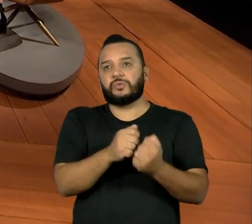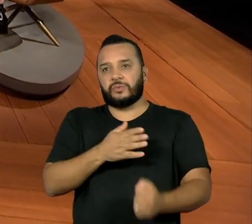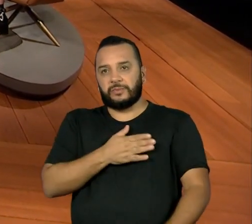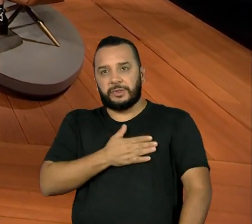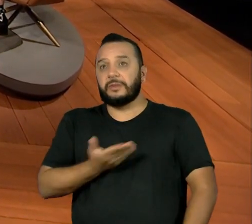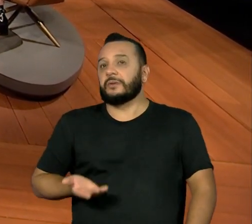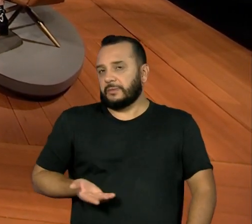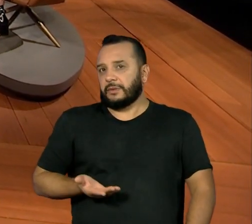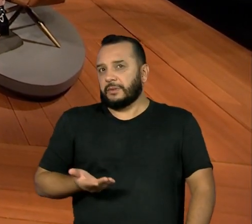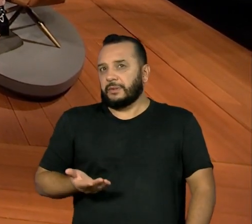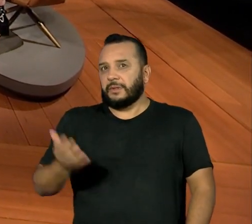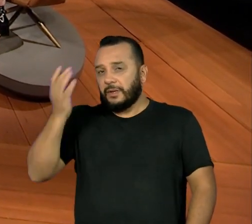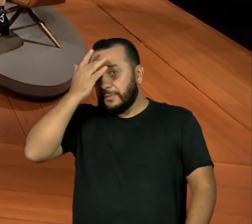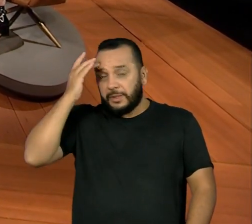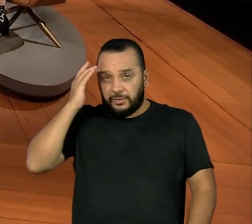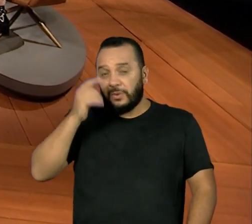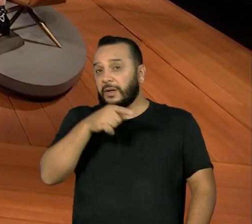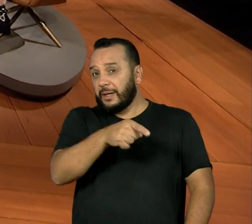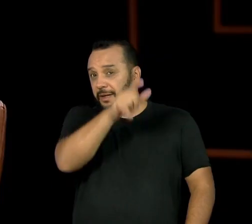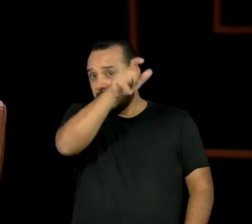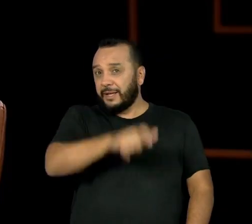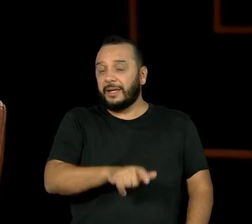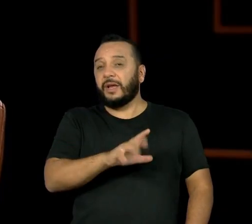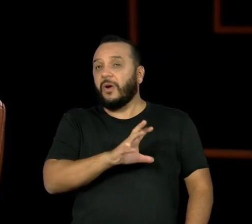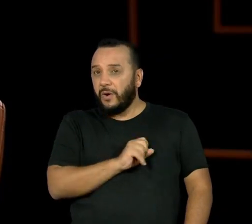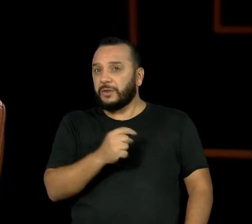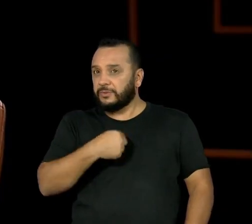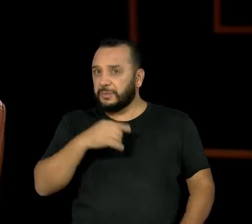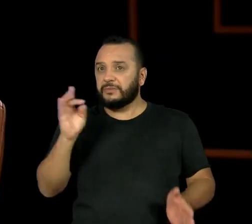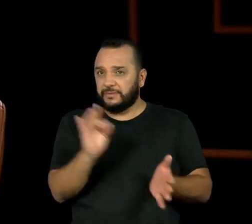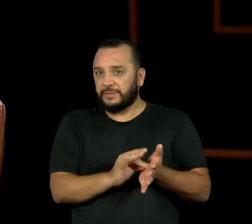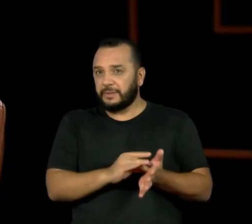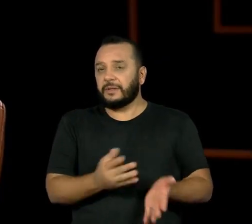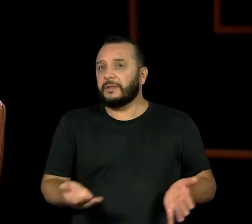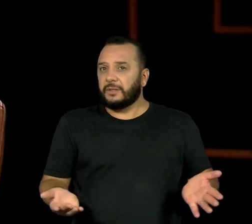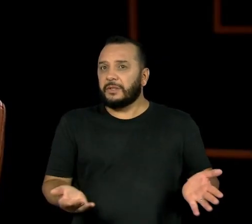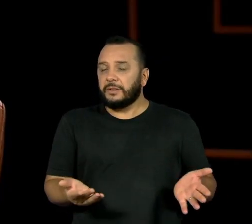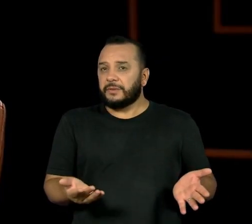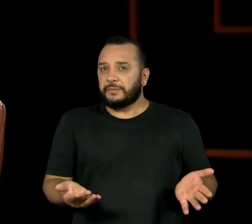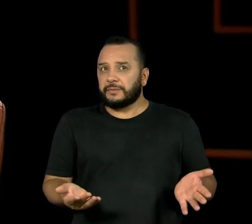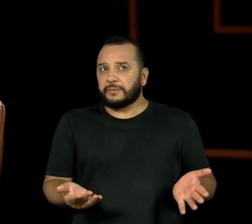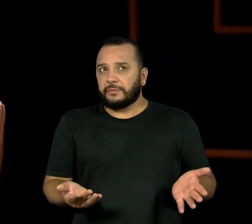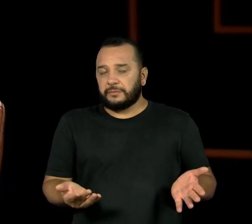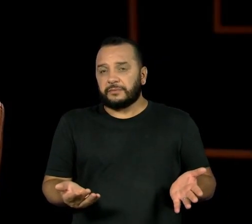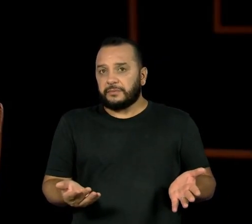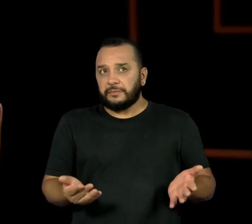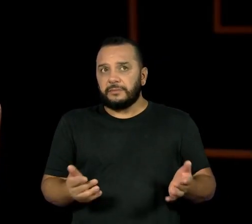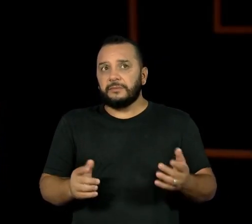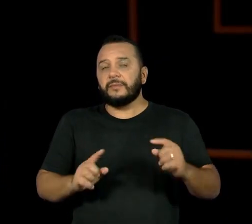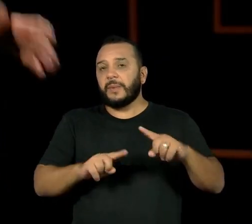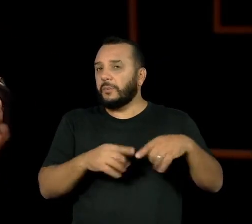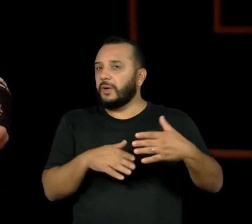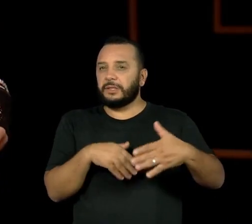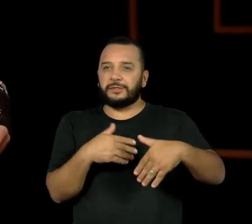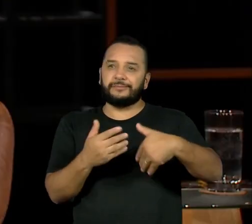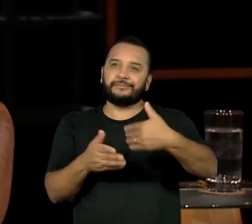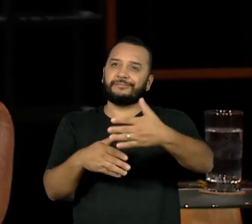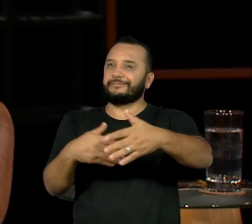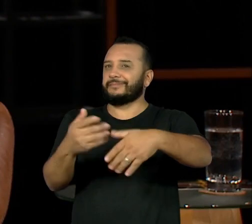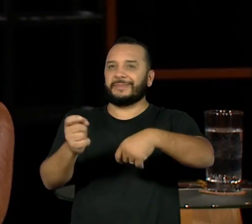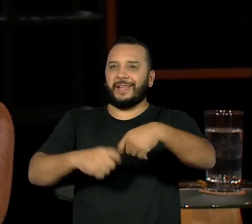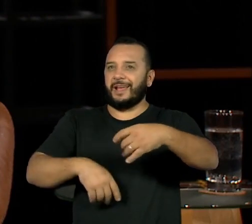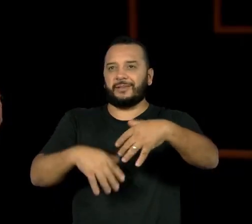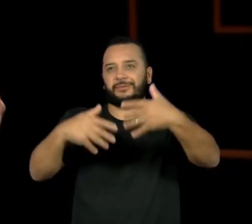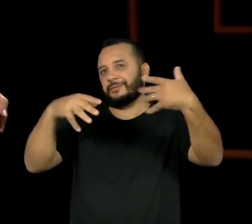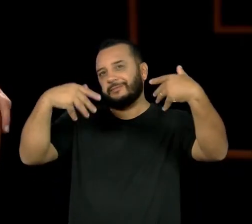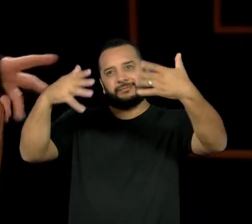incrível com você. Tipo, uma pessoa que realmente está gostando de você. Isso. Depois o resto é a cereja do bolo. Que vale a pena,